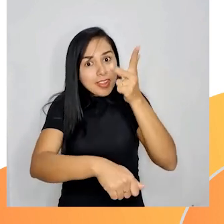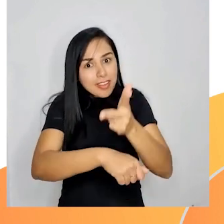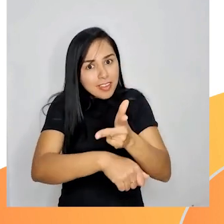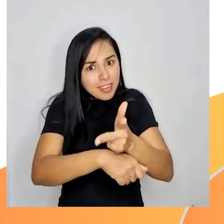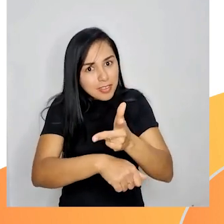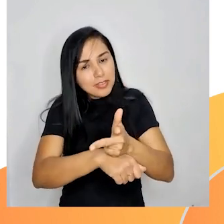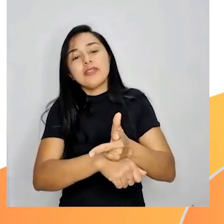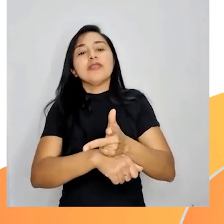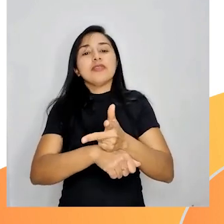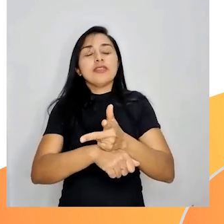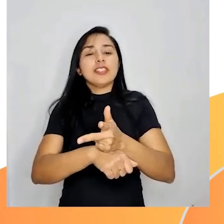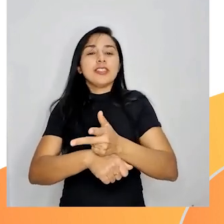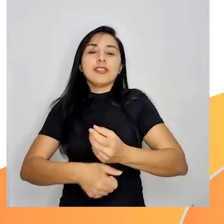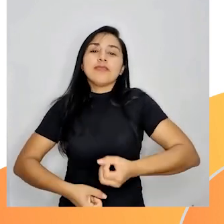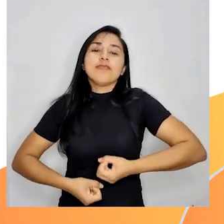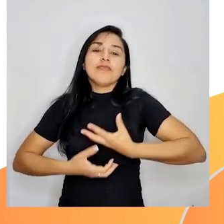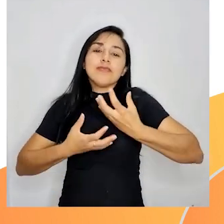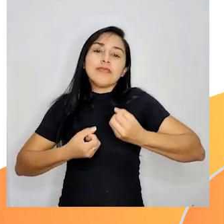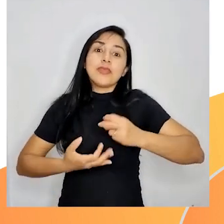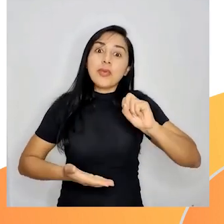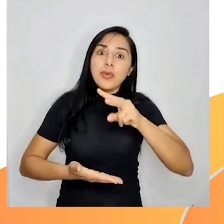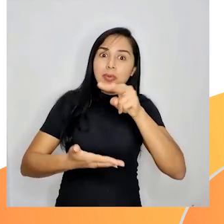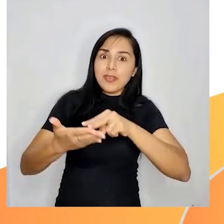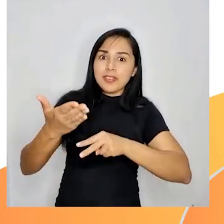pra gente. Mande-o para o